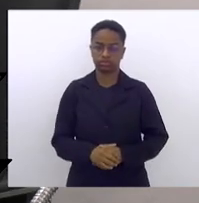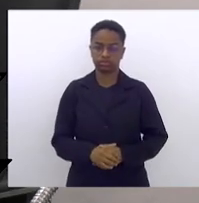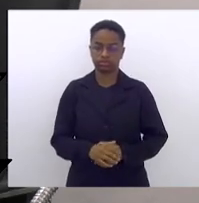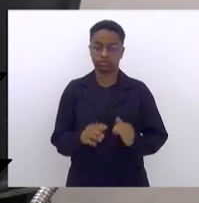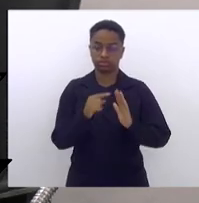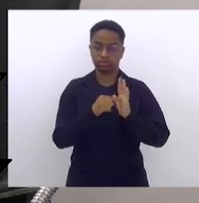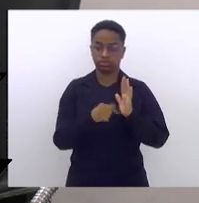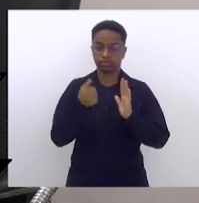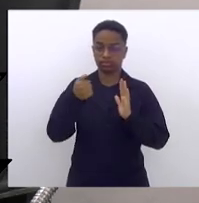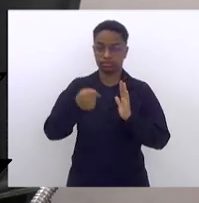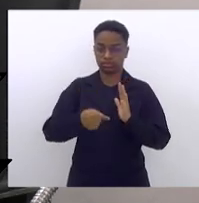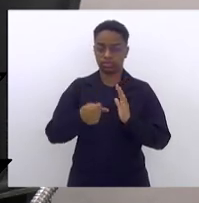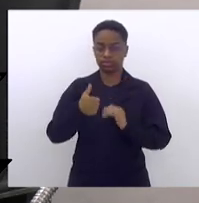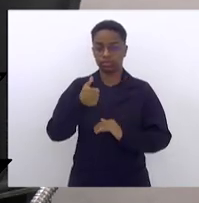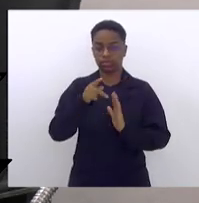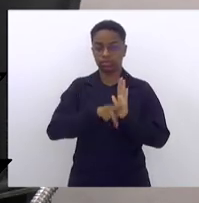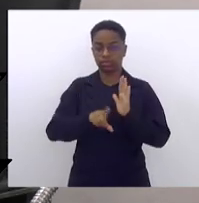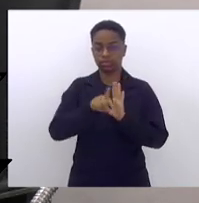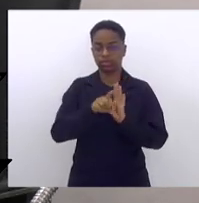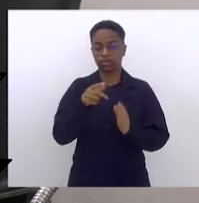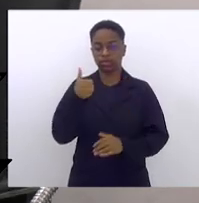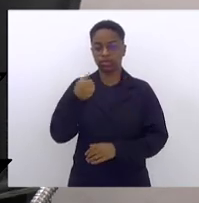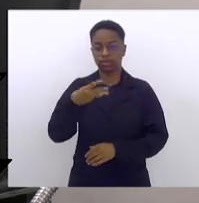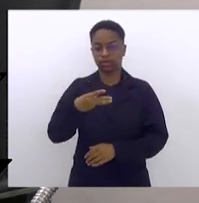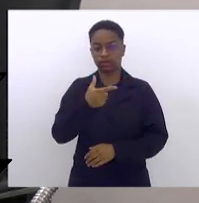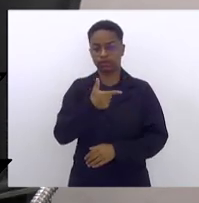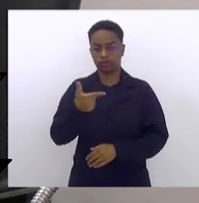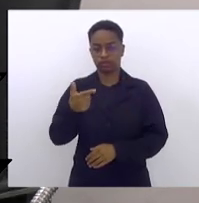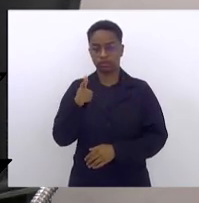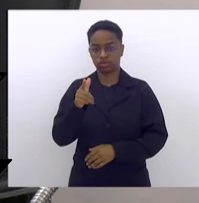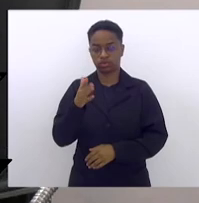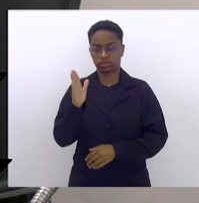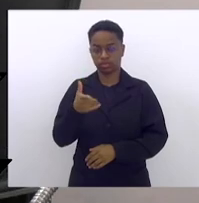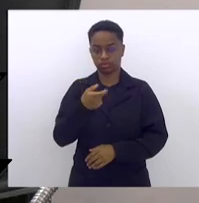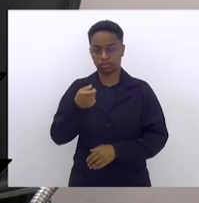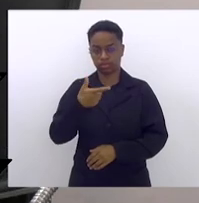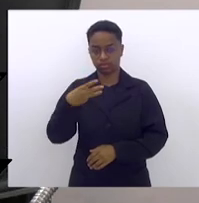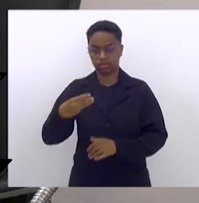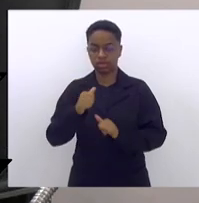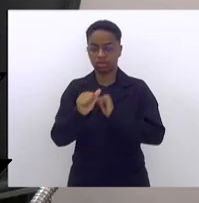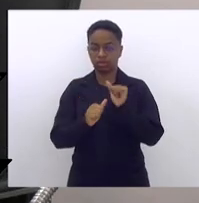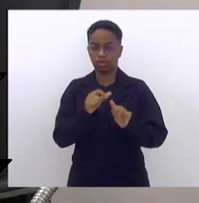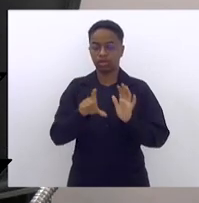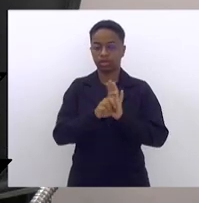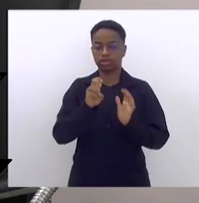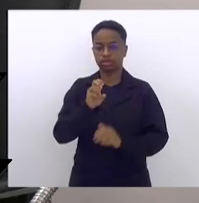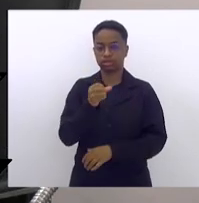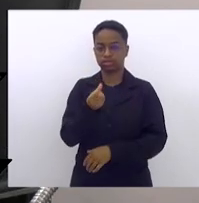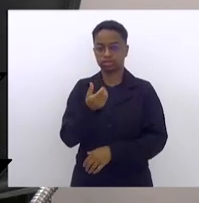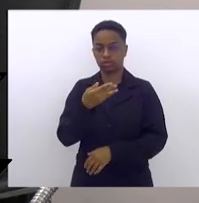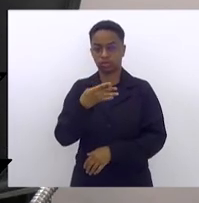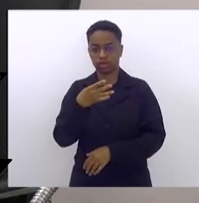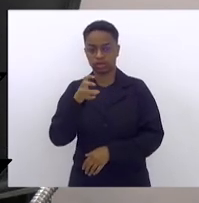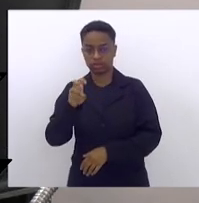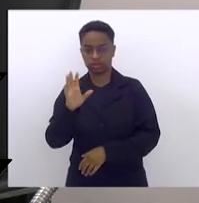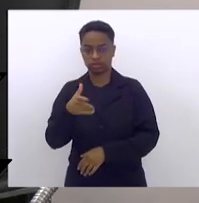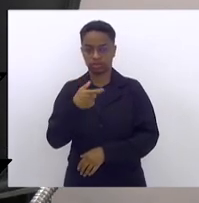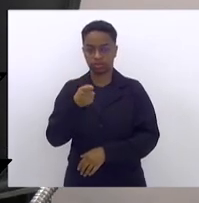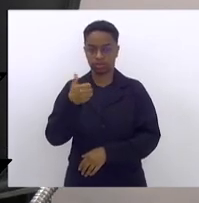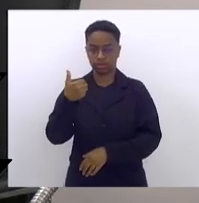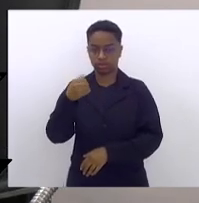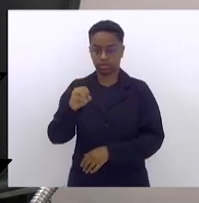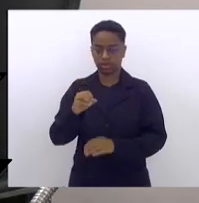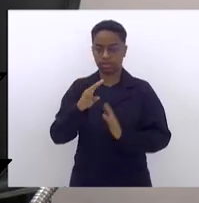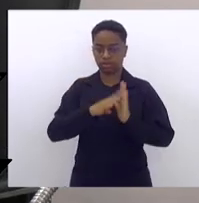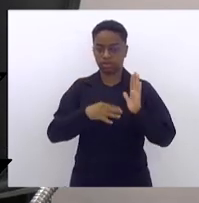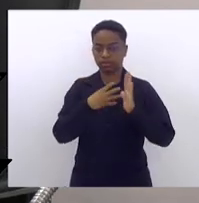Item 17 da pauta, o PL 1322 de 2023, de autoria do deputado Marcelo Dino, que altera a lei número 5.645 de 2010 para